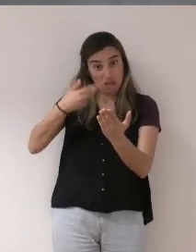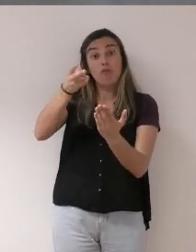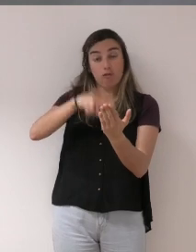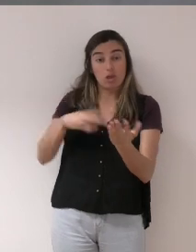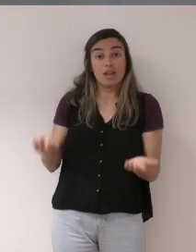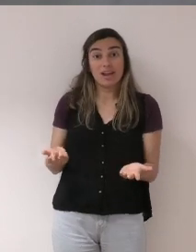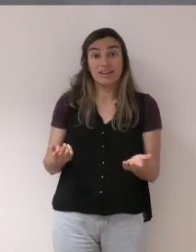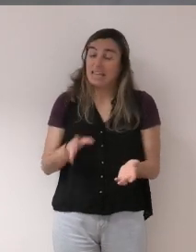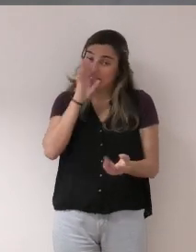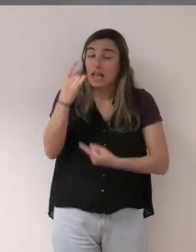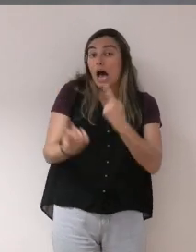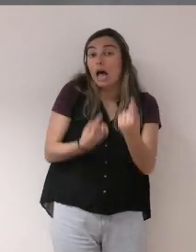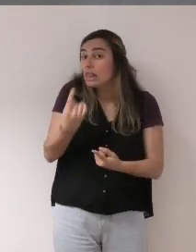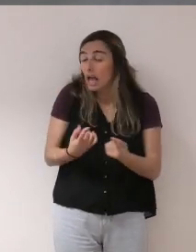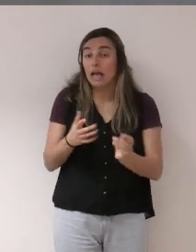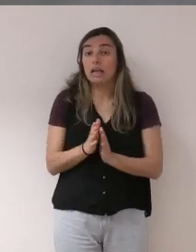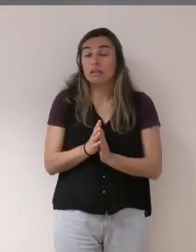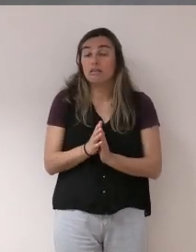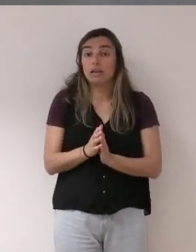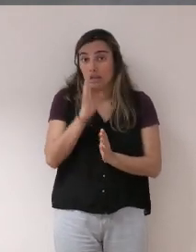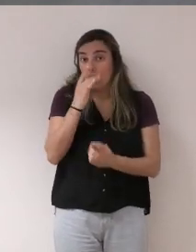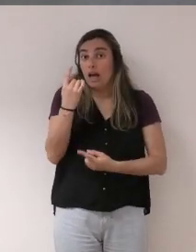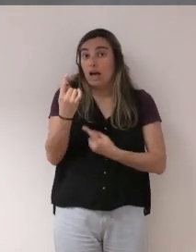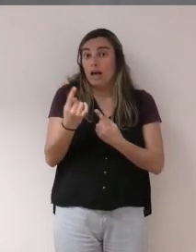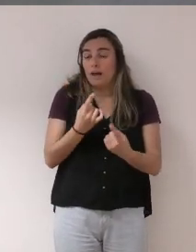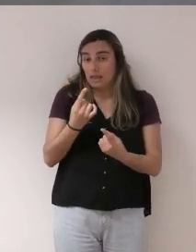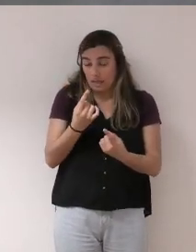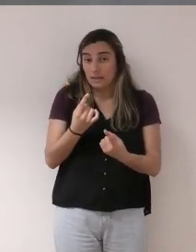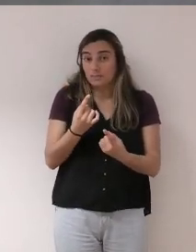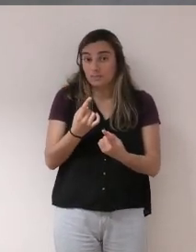Eu vou ler se alguém não... Há sempre telemóvel.